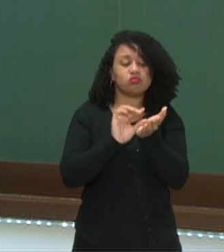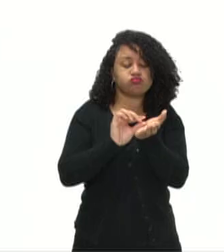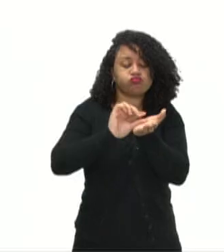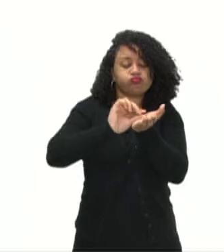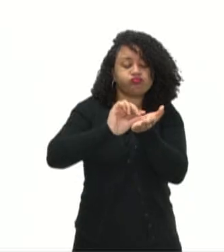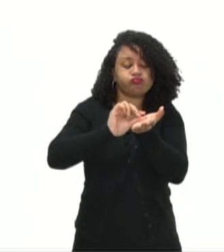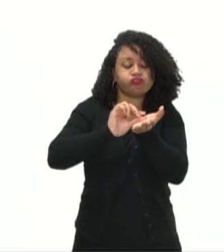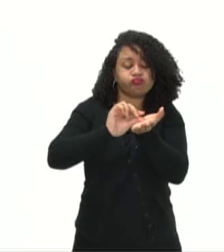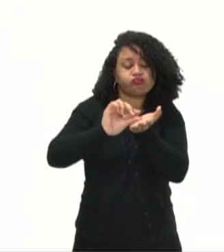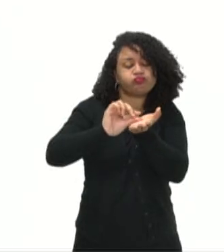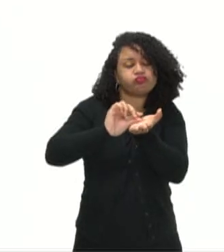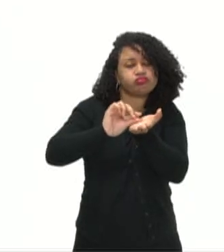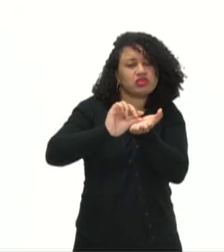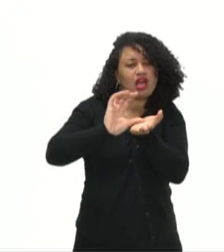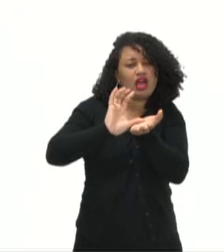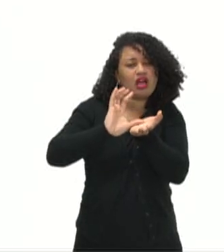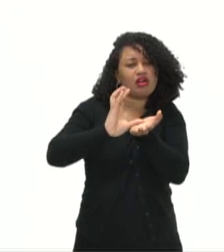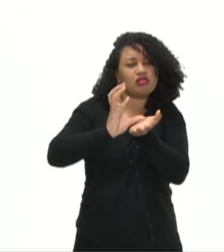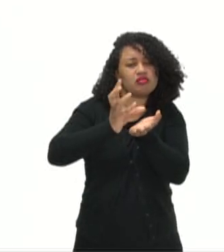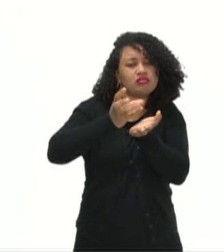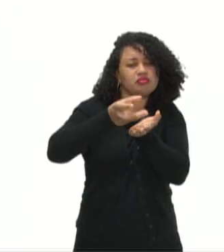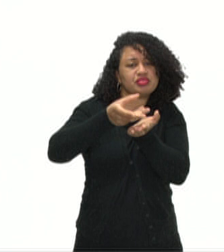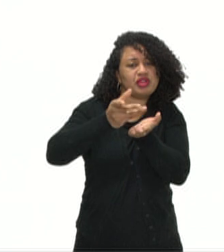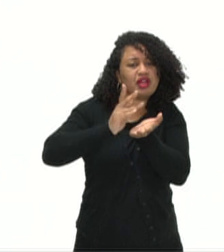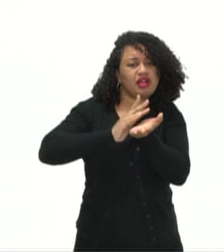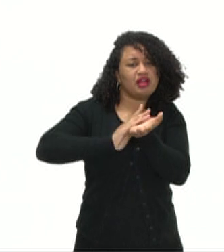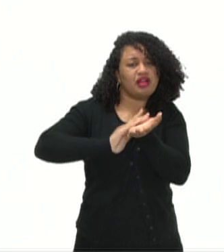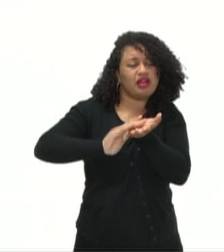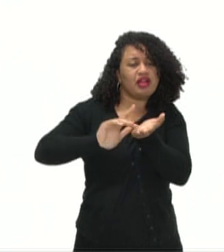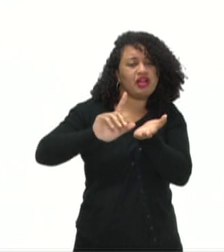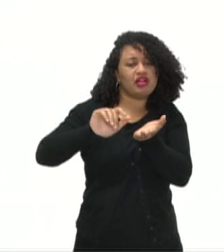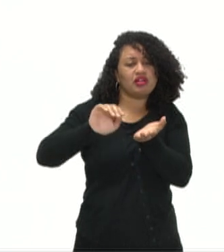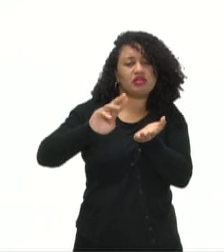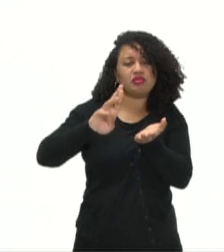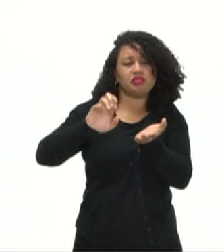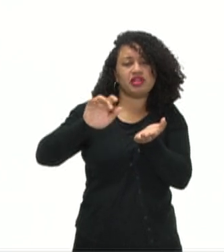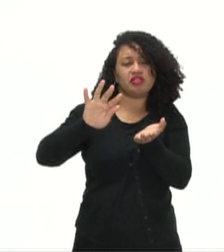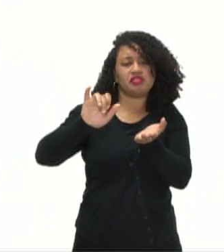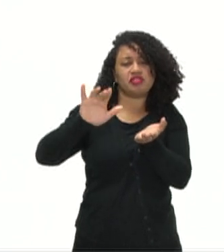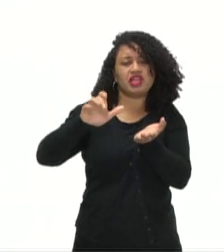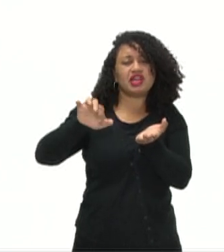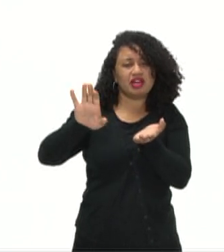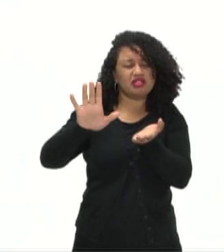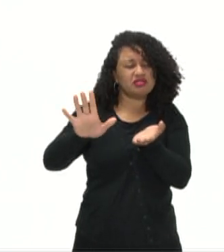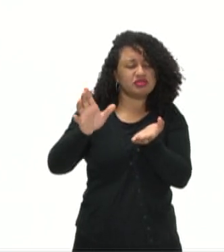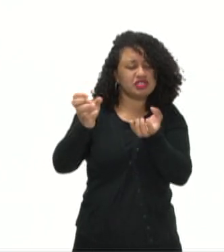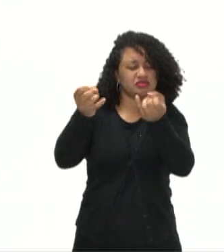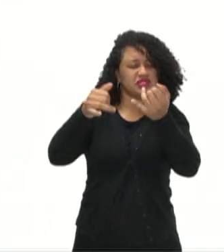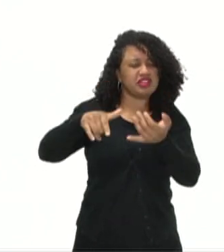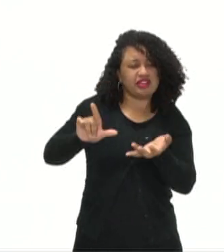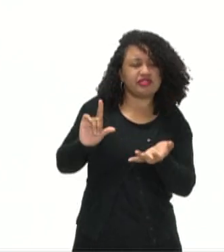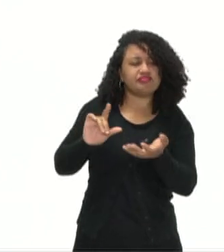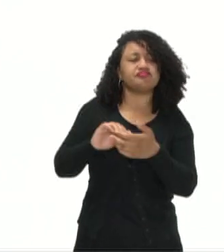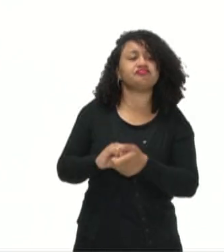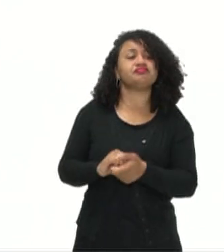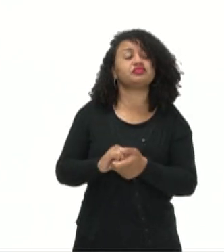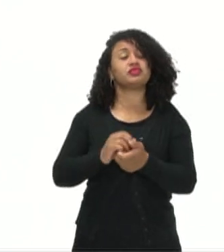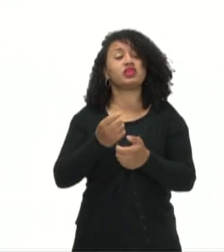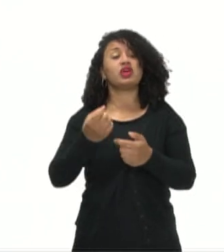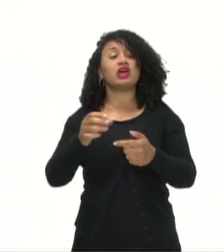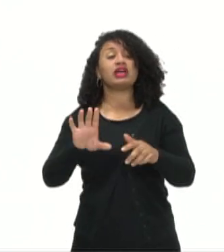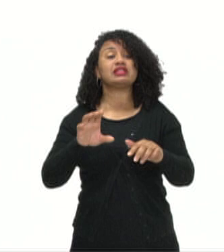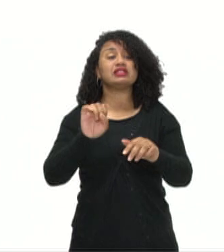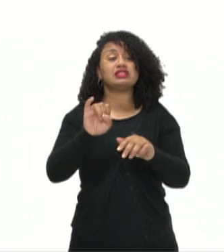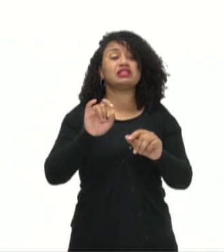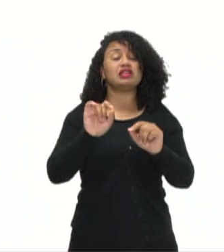certa película, certo? Como um lubrificante que a gente acabou conversando em outros momentos. E quando